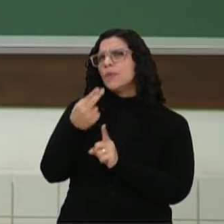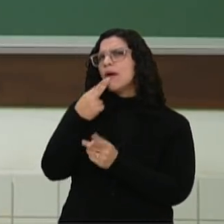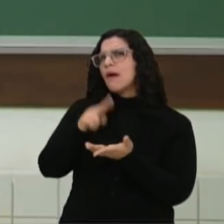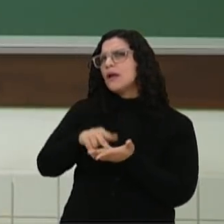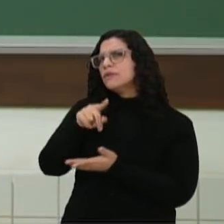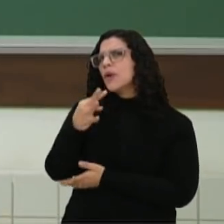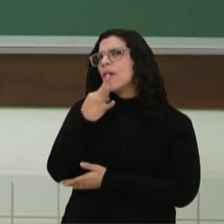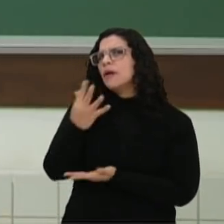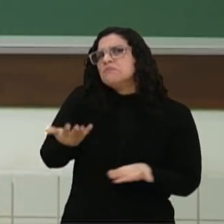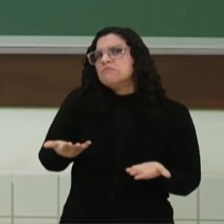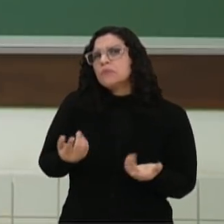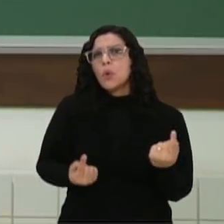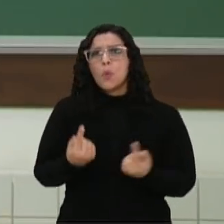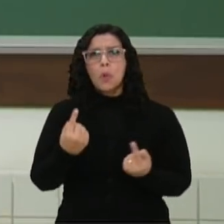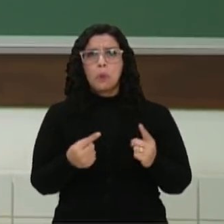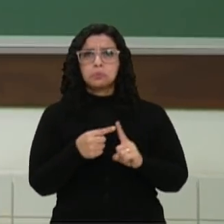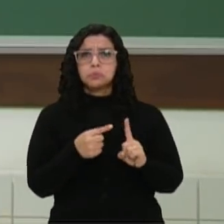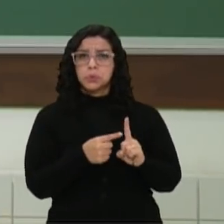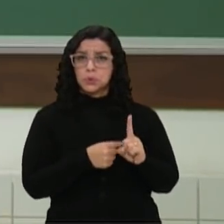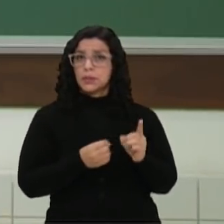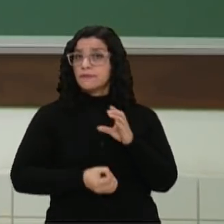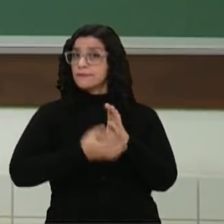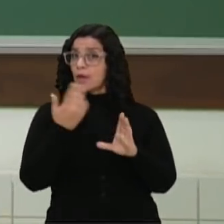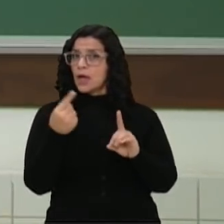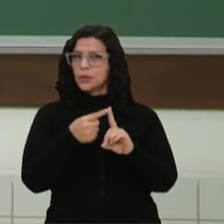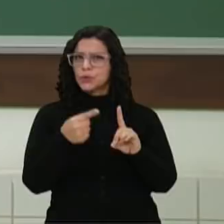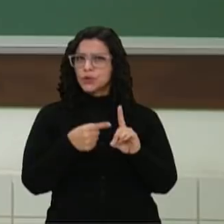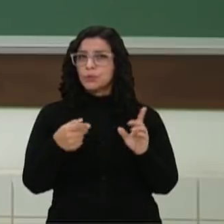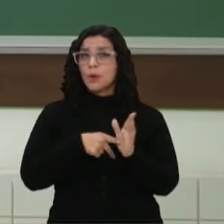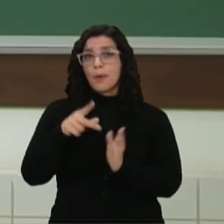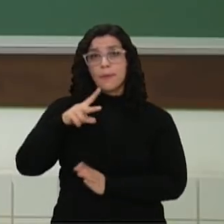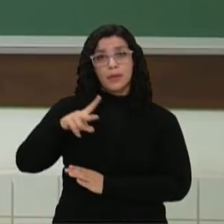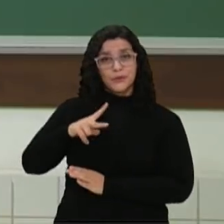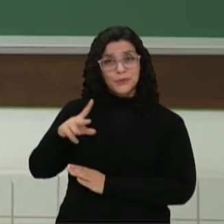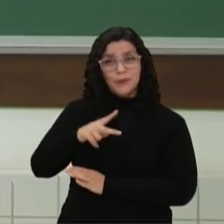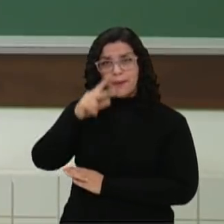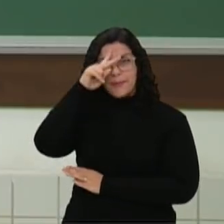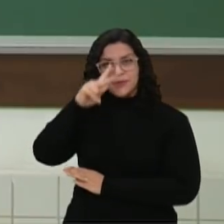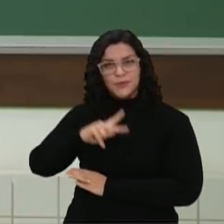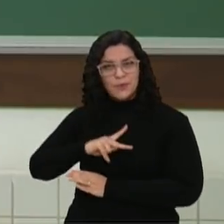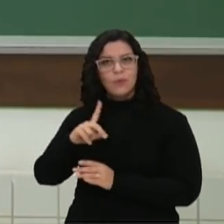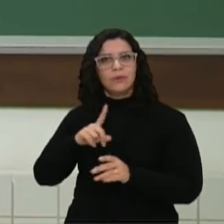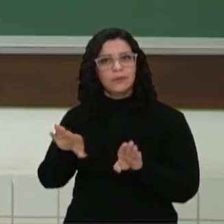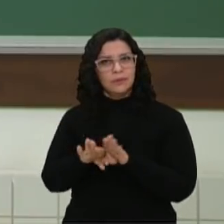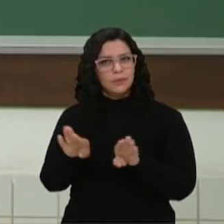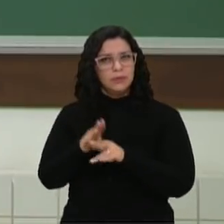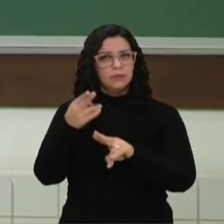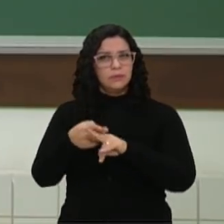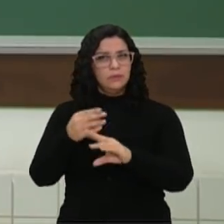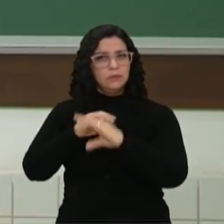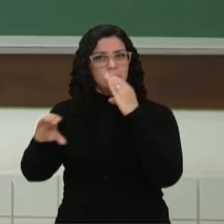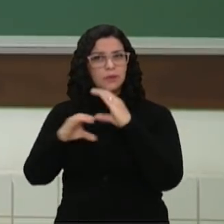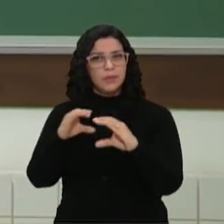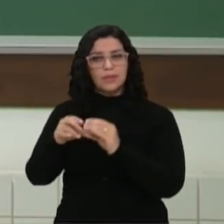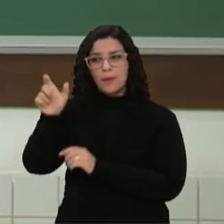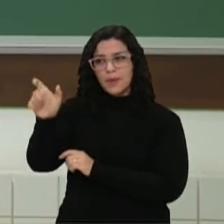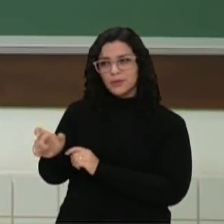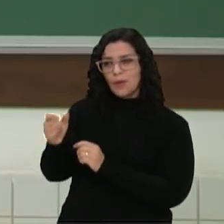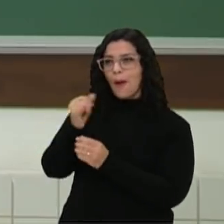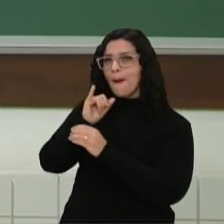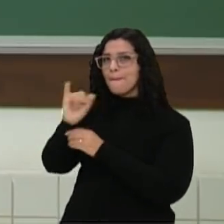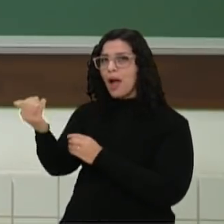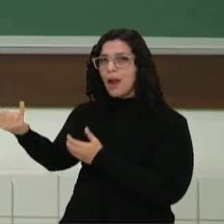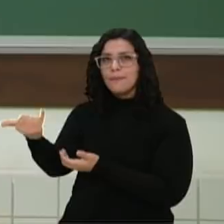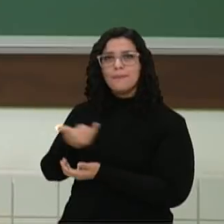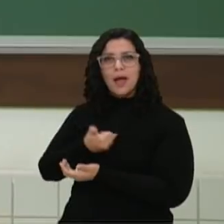você conhece? Nós temos aí alguns tipos. Temos a carta pessoal, que ela é utilizada para uma comunicação de pessoa para